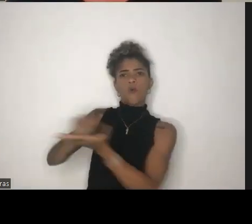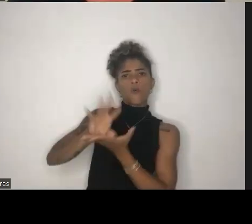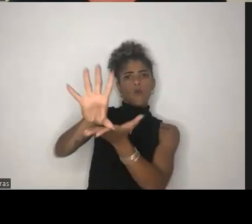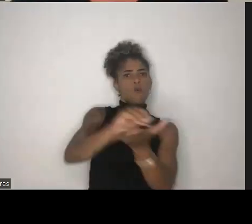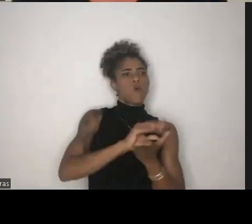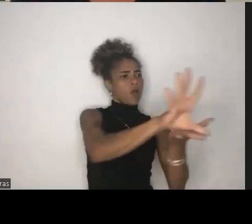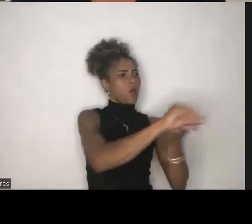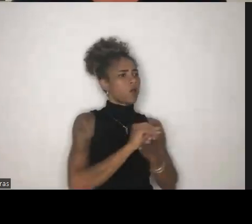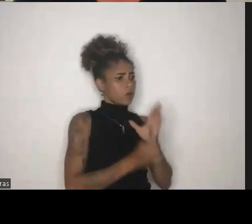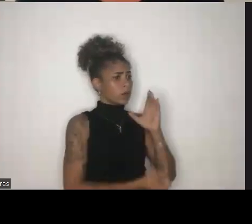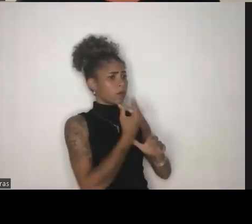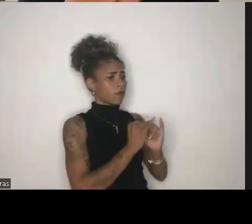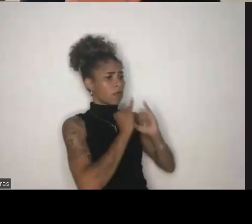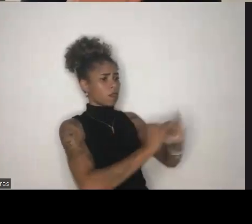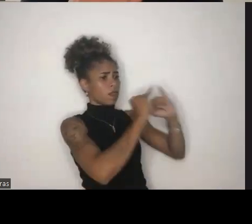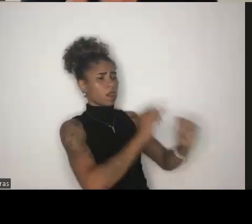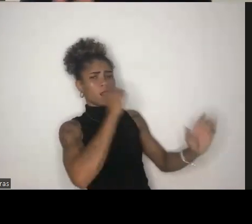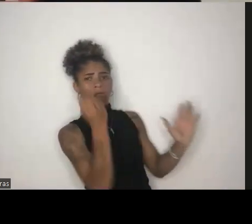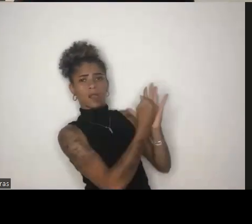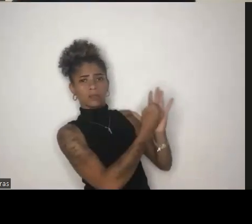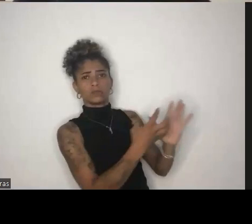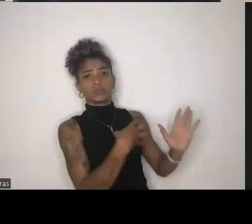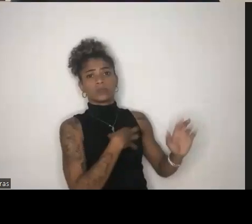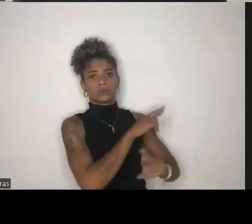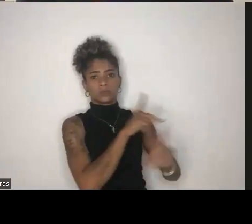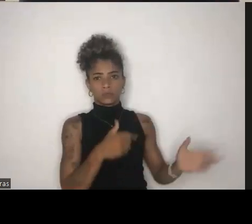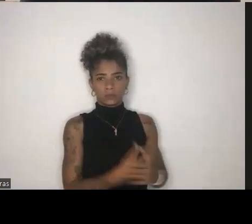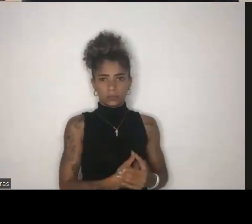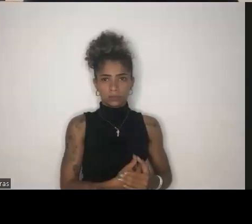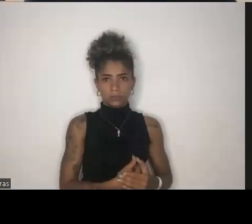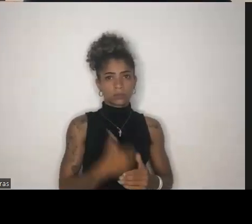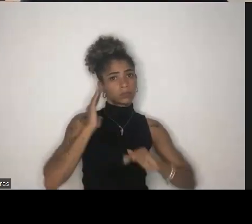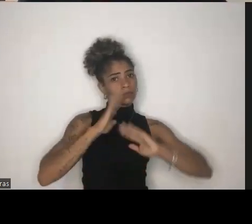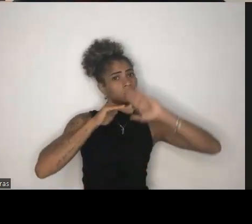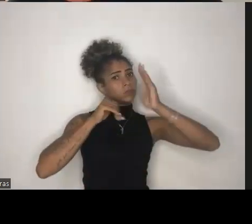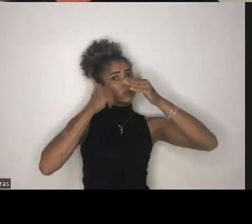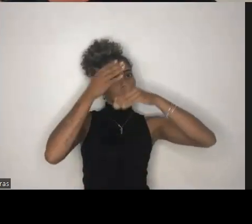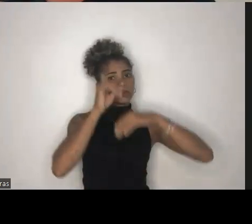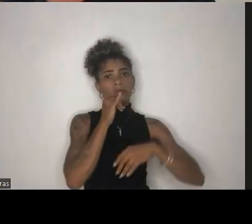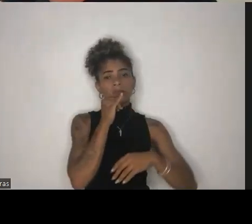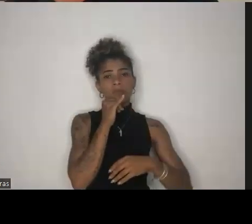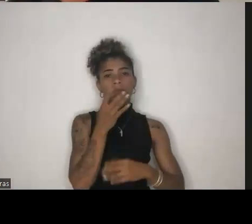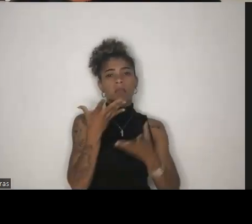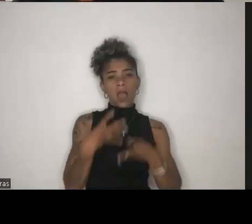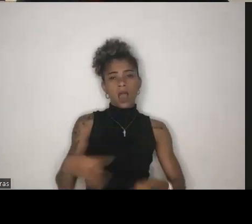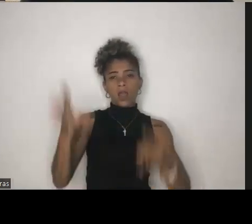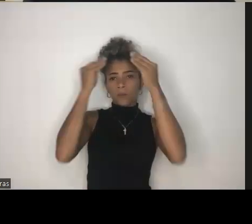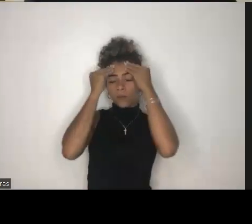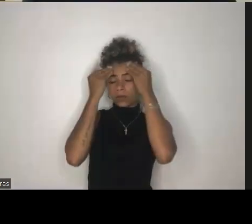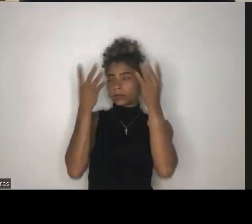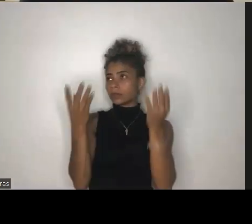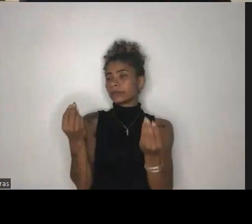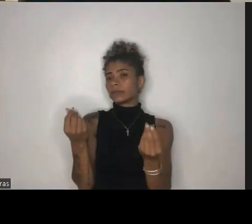vão tocar essas pessoas de uma maneira diferente e aí veio o processo criativo com uma linguagem completamente assim